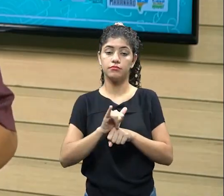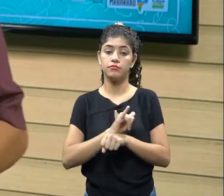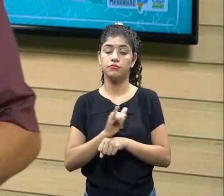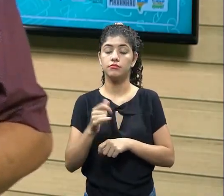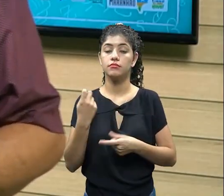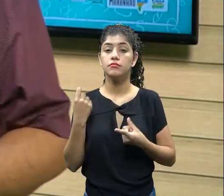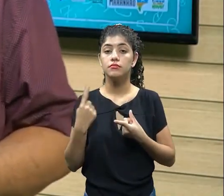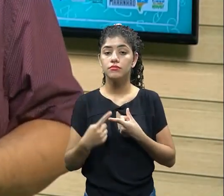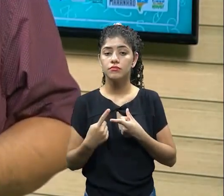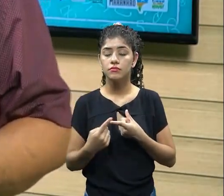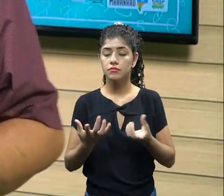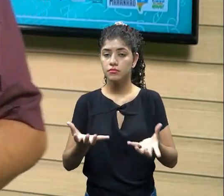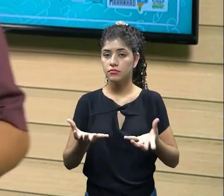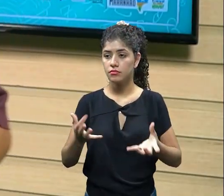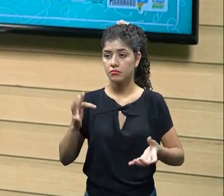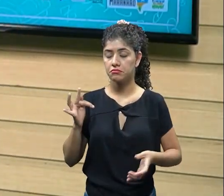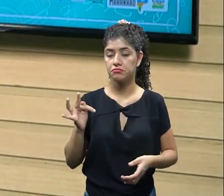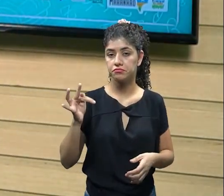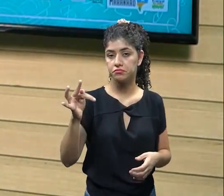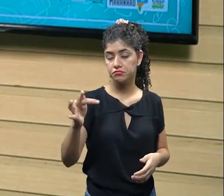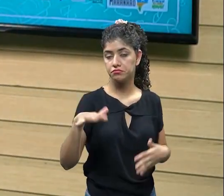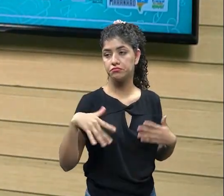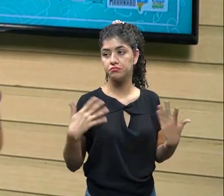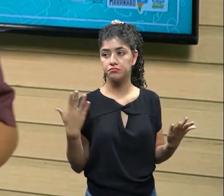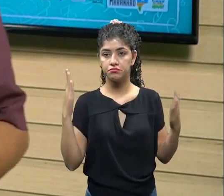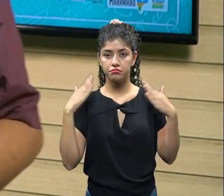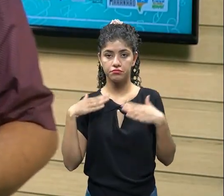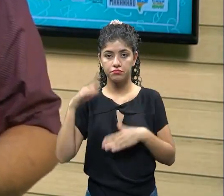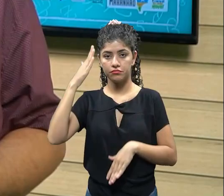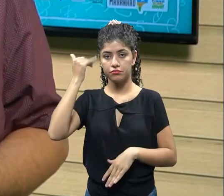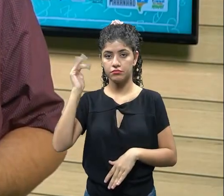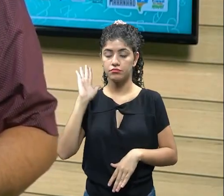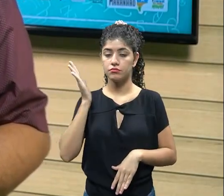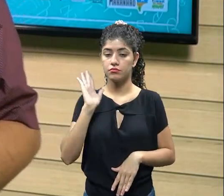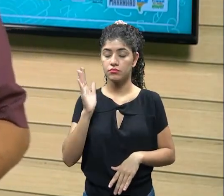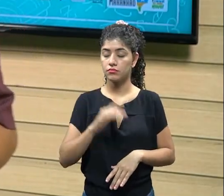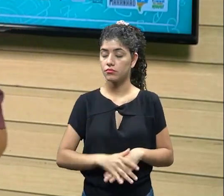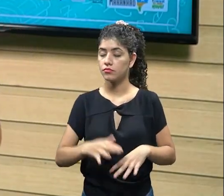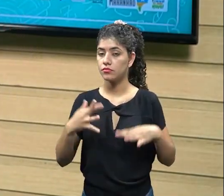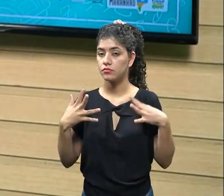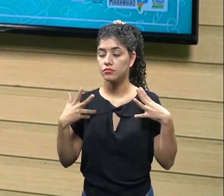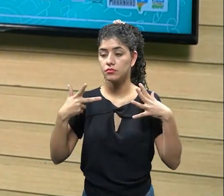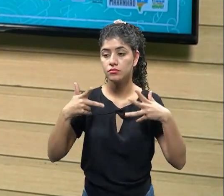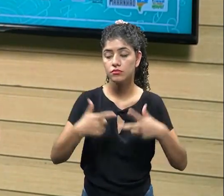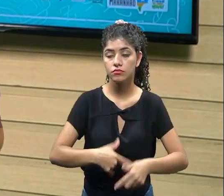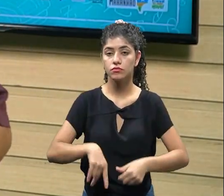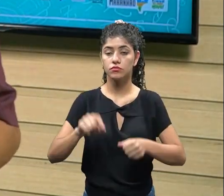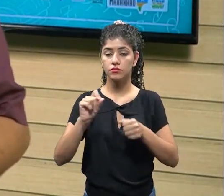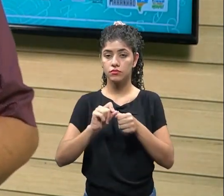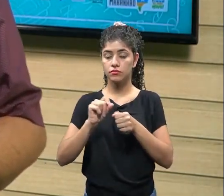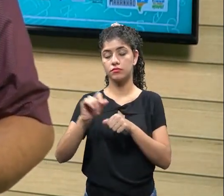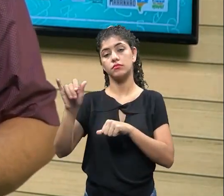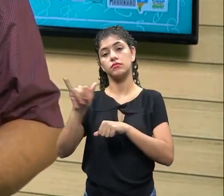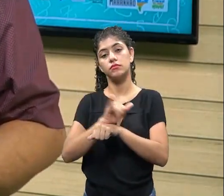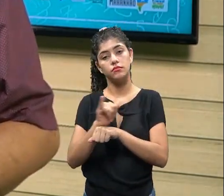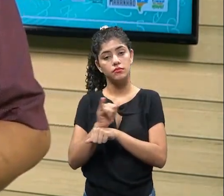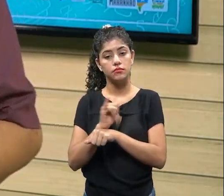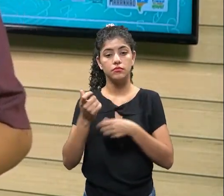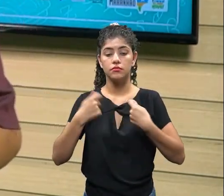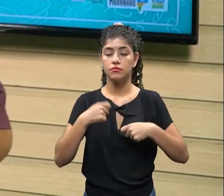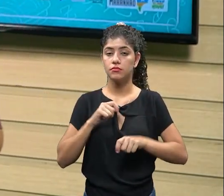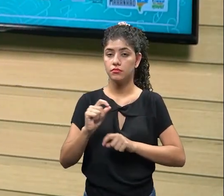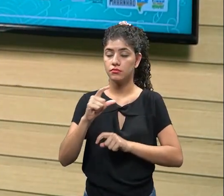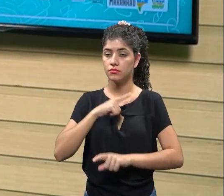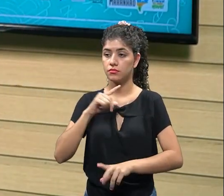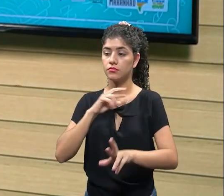estratégia. Porque se eu quero chegar a tal lugar, todos os passos que eu vou fazer, então todas as estratégias, elas vão